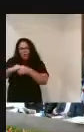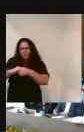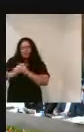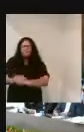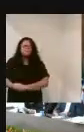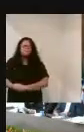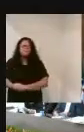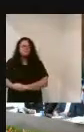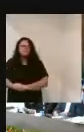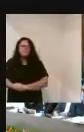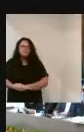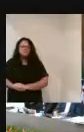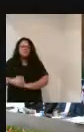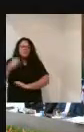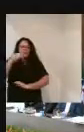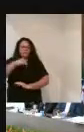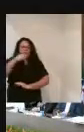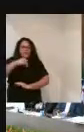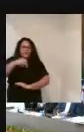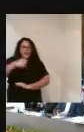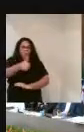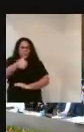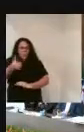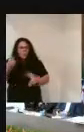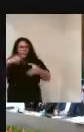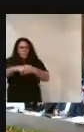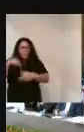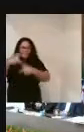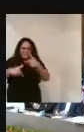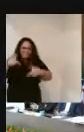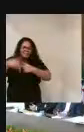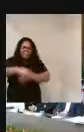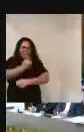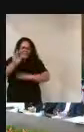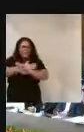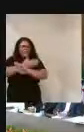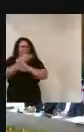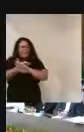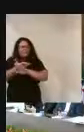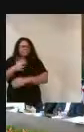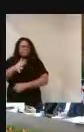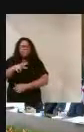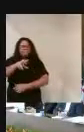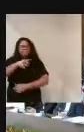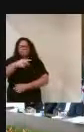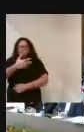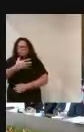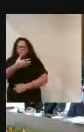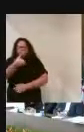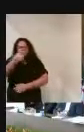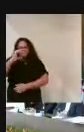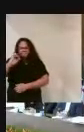2 galpões, trabalhando em 2 turnos, em torno de 460 catadores atuando aqui.